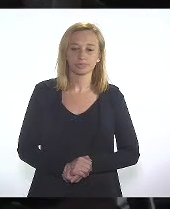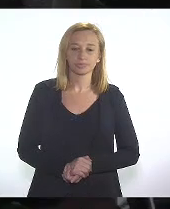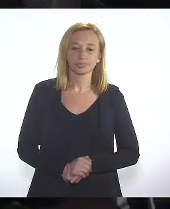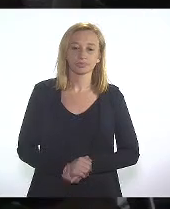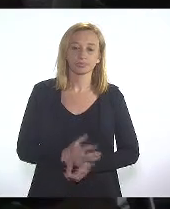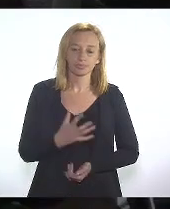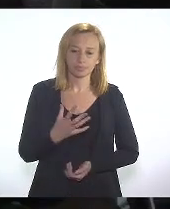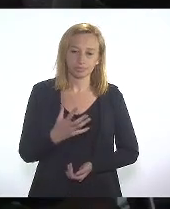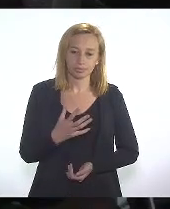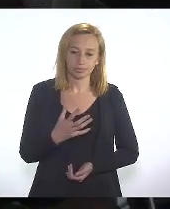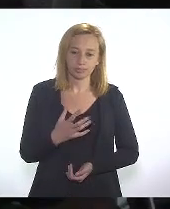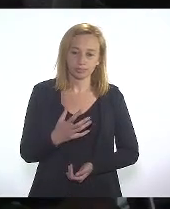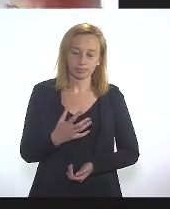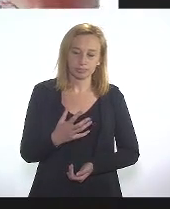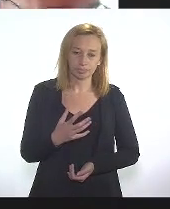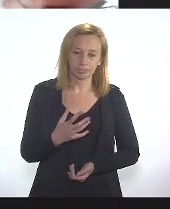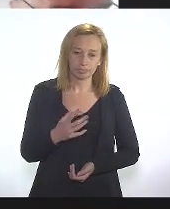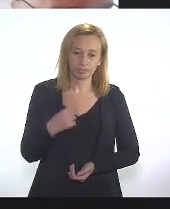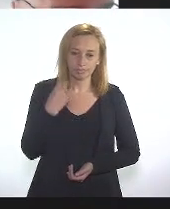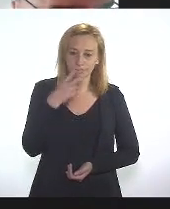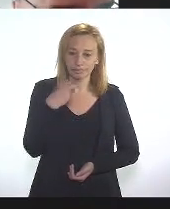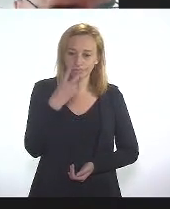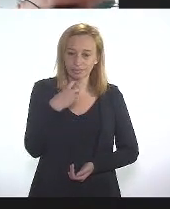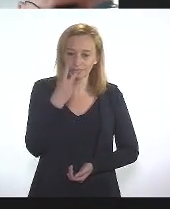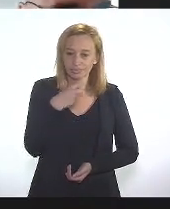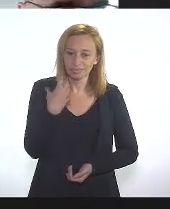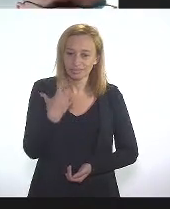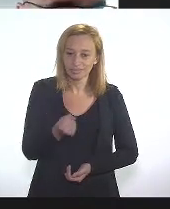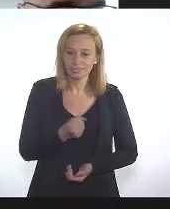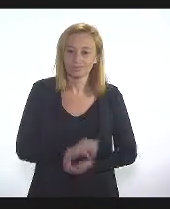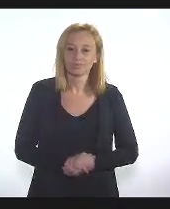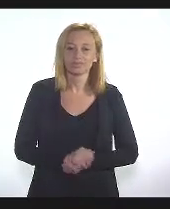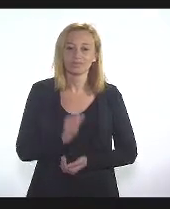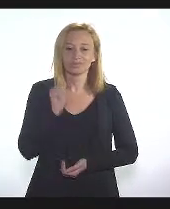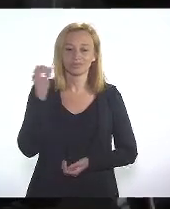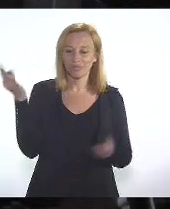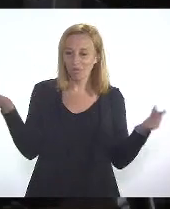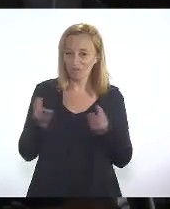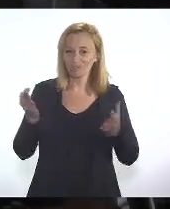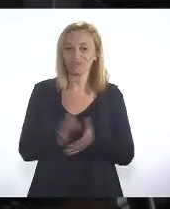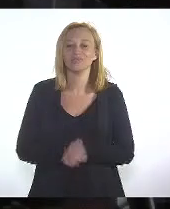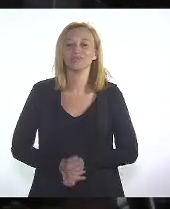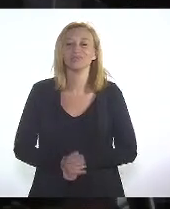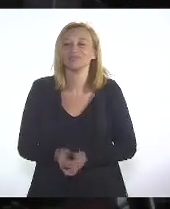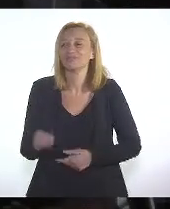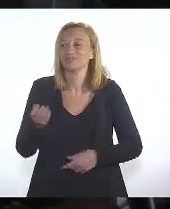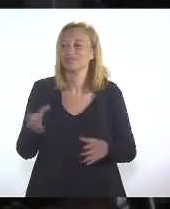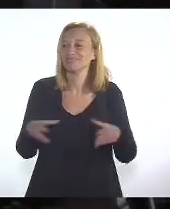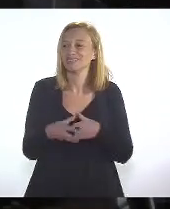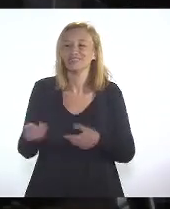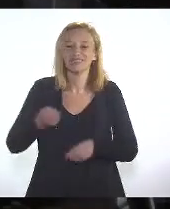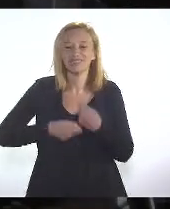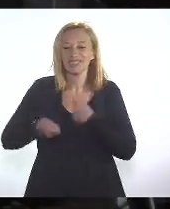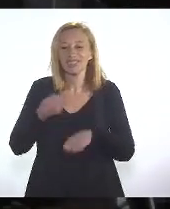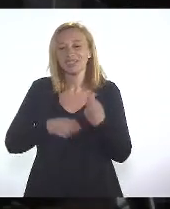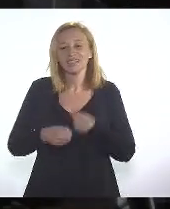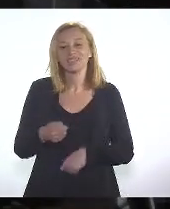Favorável. Deu para a leitura labial. Ótimo. Pela Comissão de Economia, deputado Renan